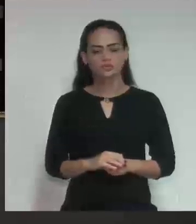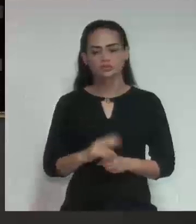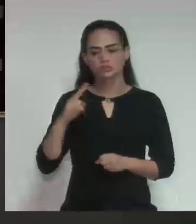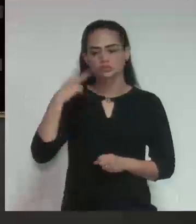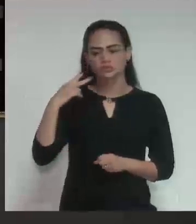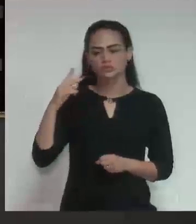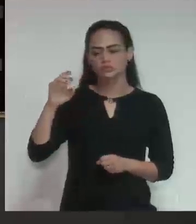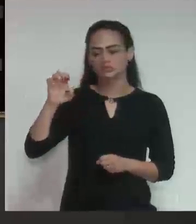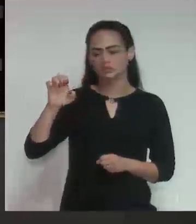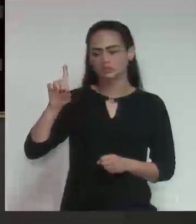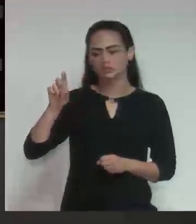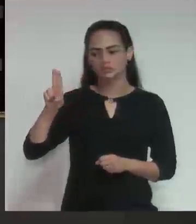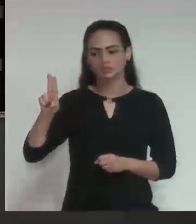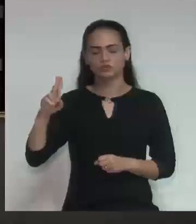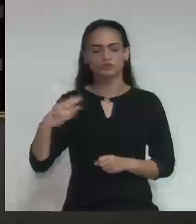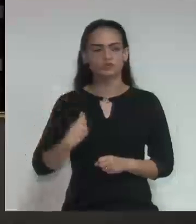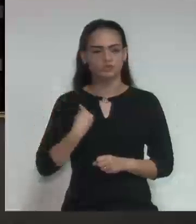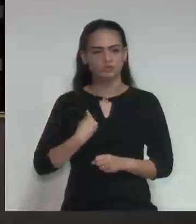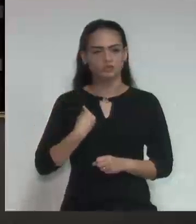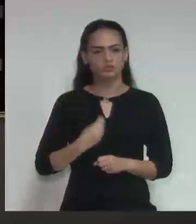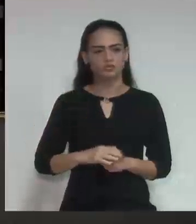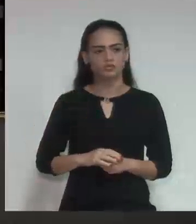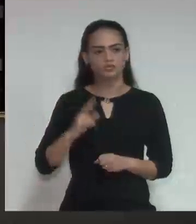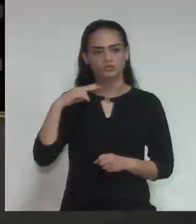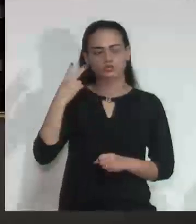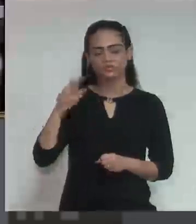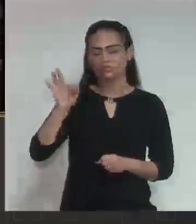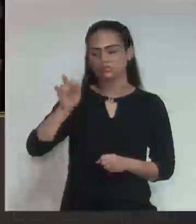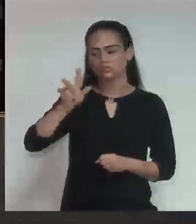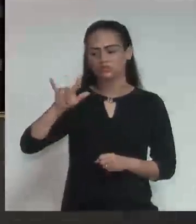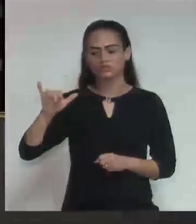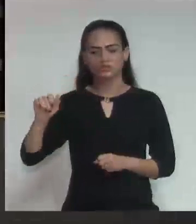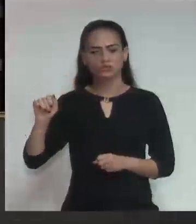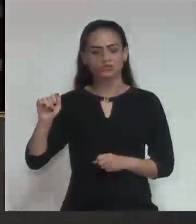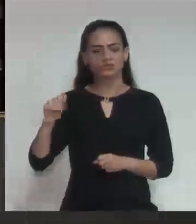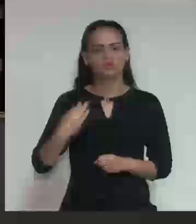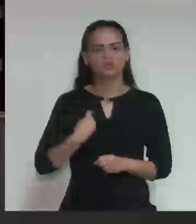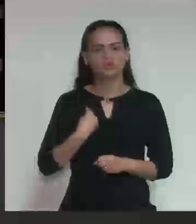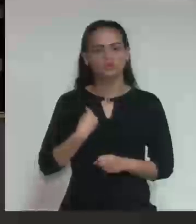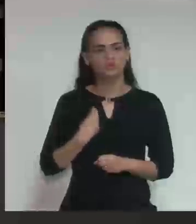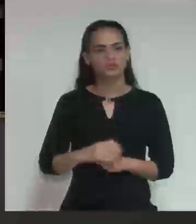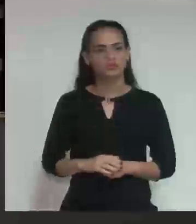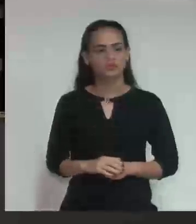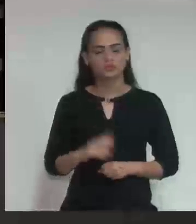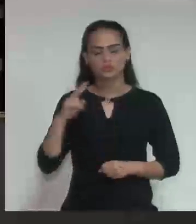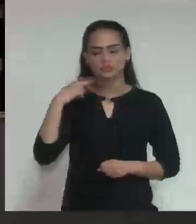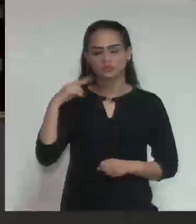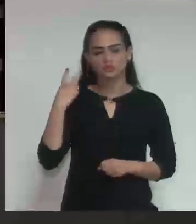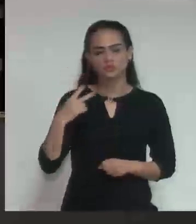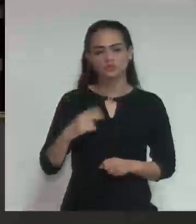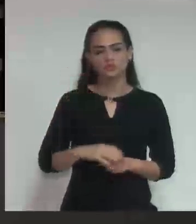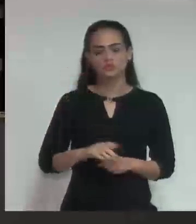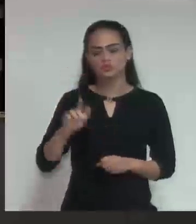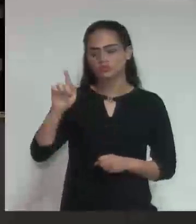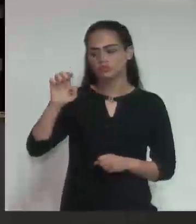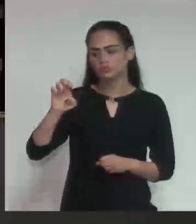Vereador Edu Gelme. Presente. Vereador Flávio Bittar. Presente. Vereador Geraldinho Canguçu.